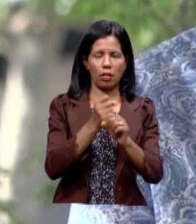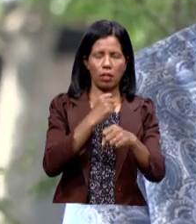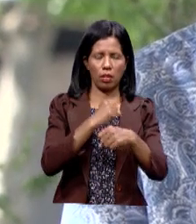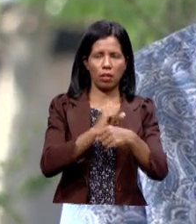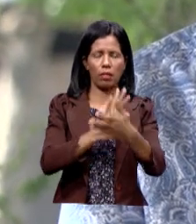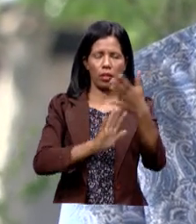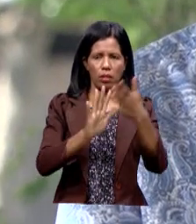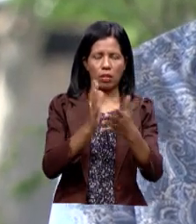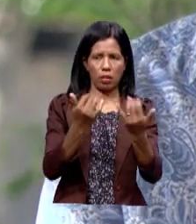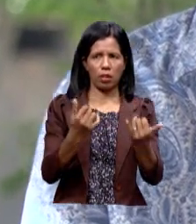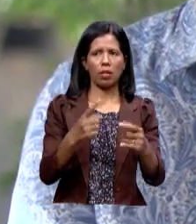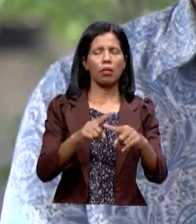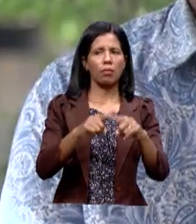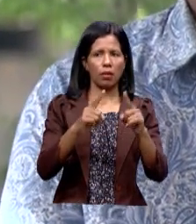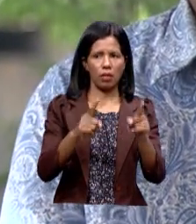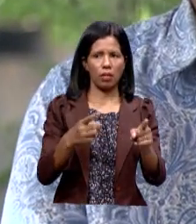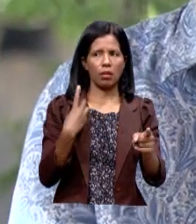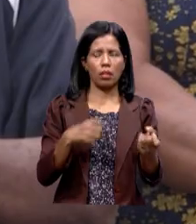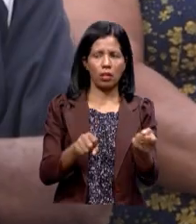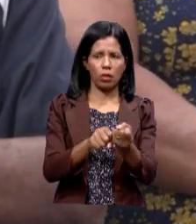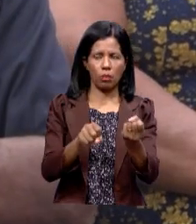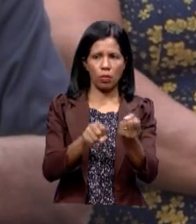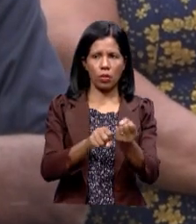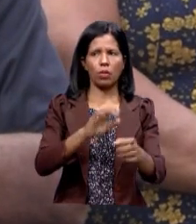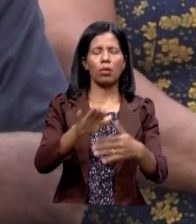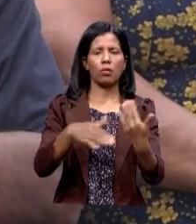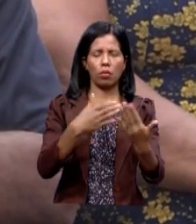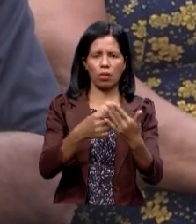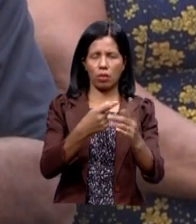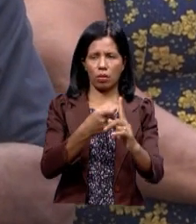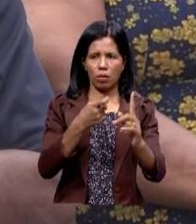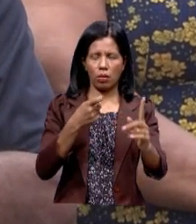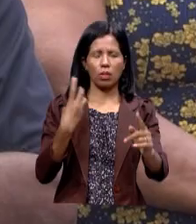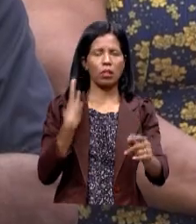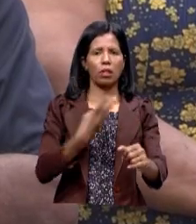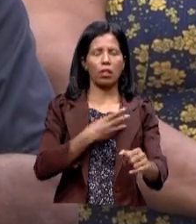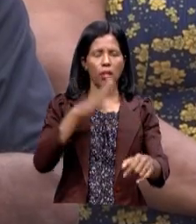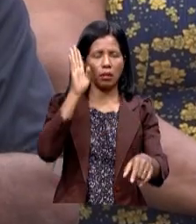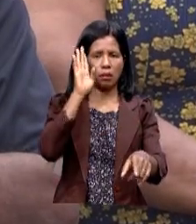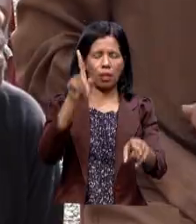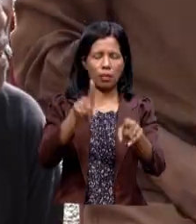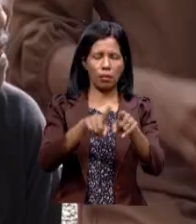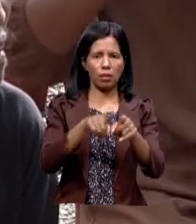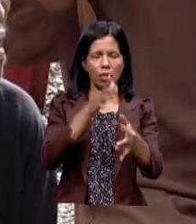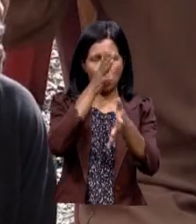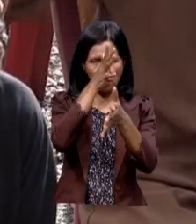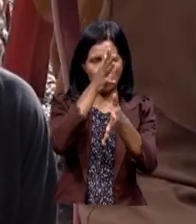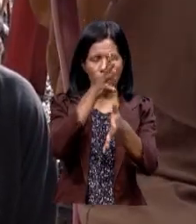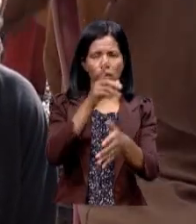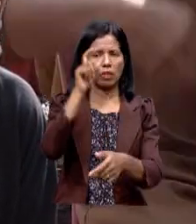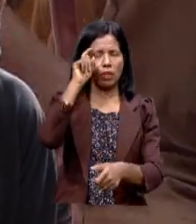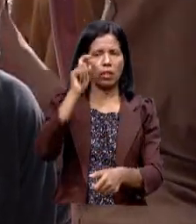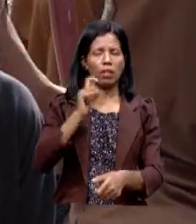festeza idane, mai be apoio toma fungsi itania mambo itania avonana. Nebe